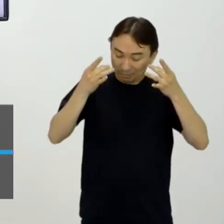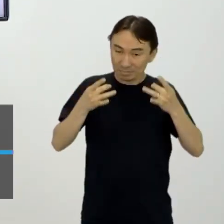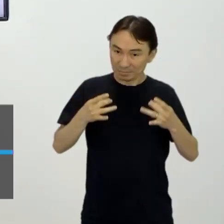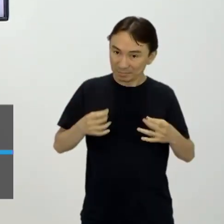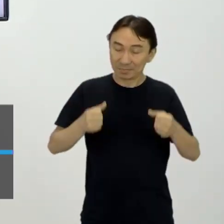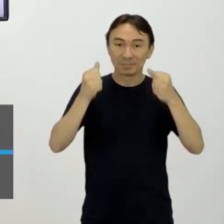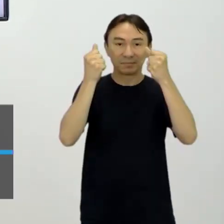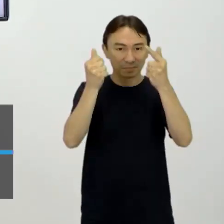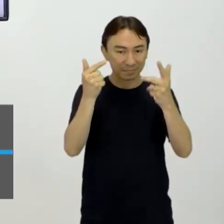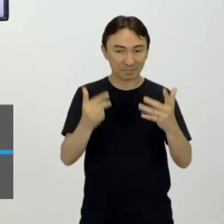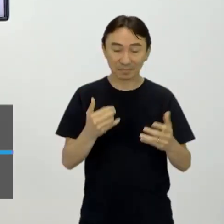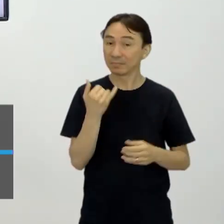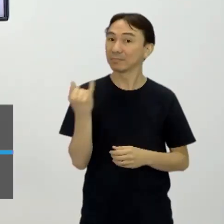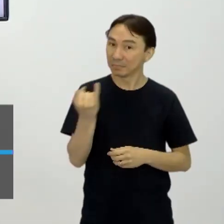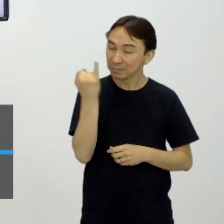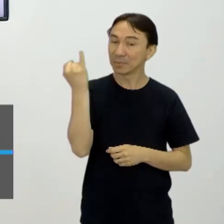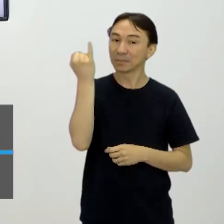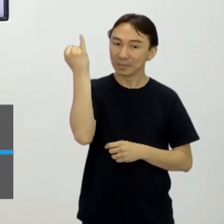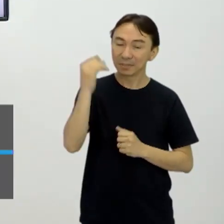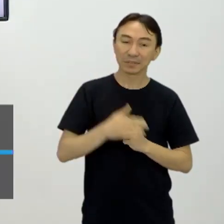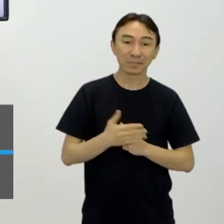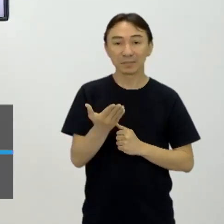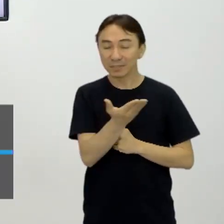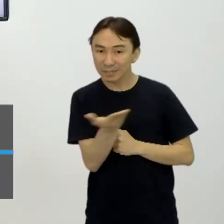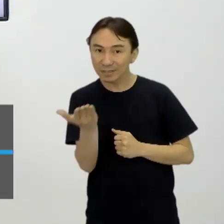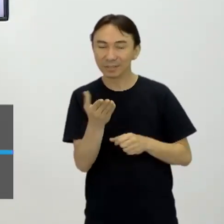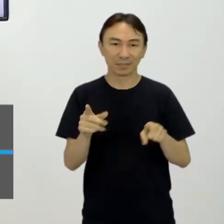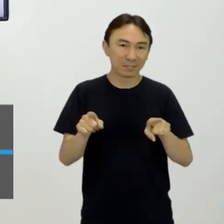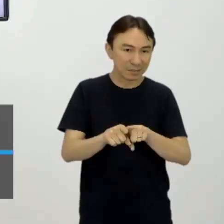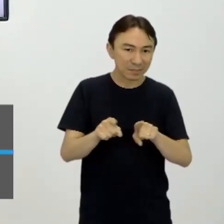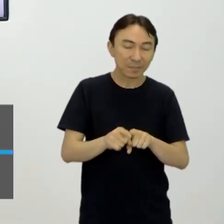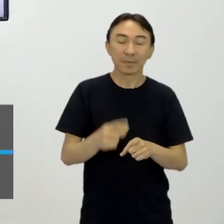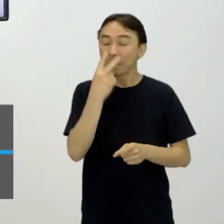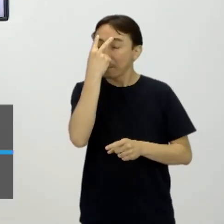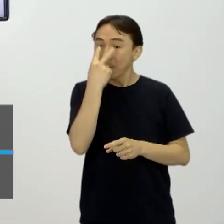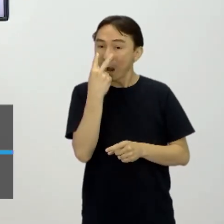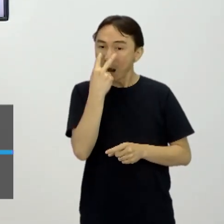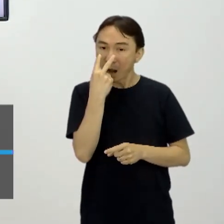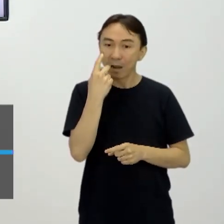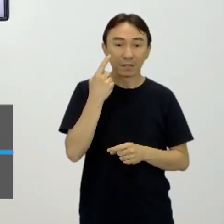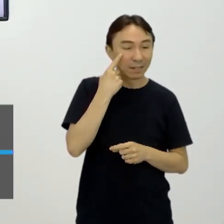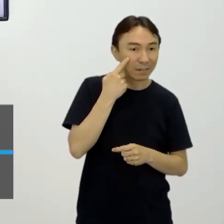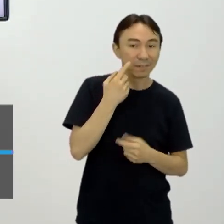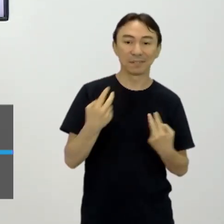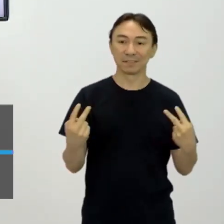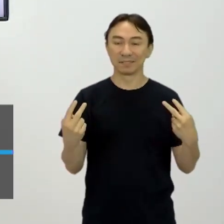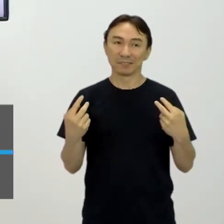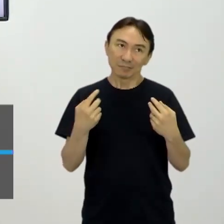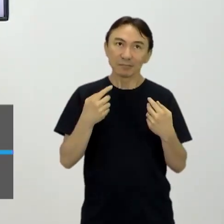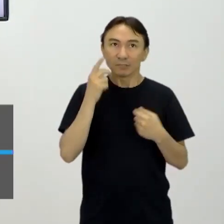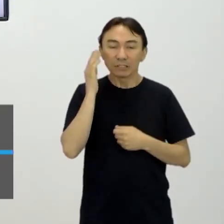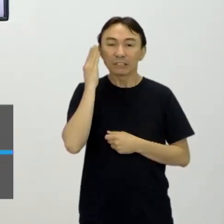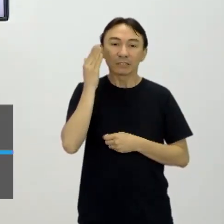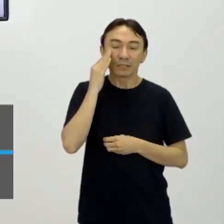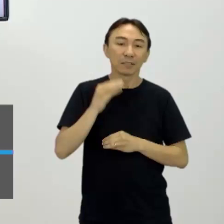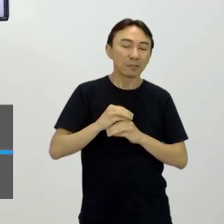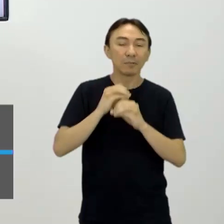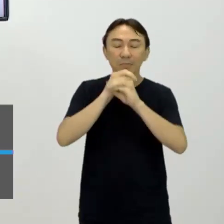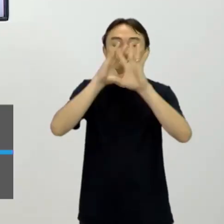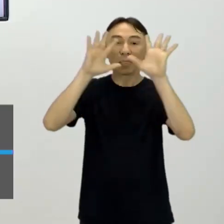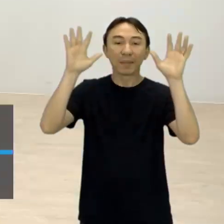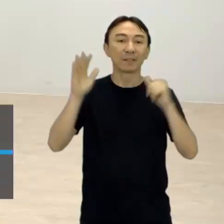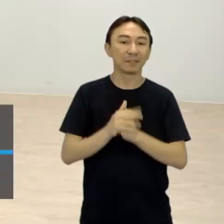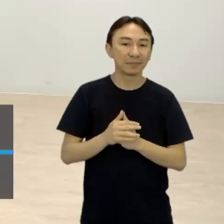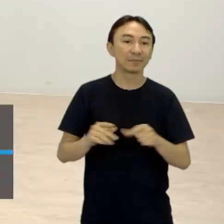legal falar como eu sou, né? Para vocês saberem como eu sou, para quem não pode me ver. Sejam muito bem-vindos aí. Seja muito bem-vinda também